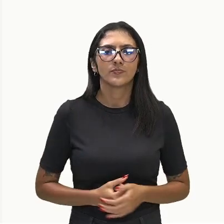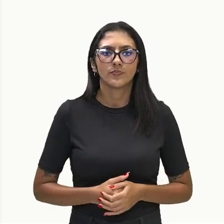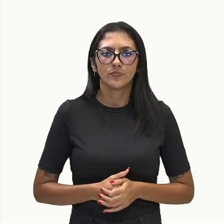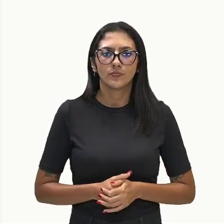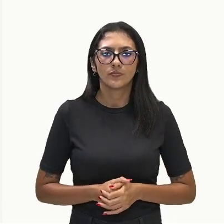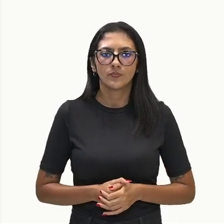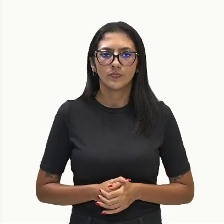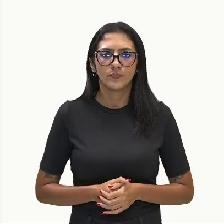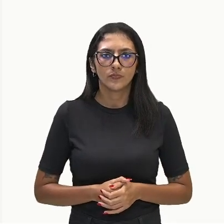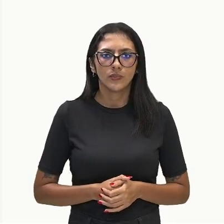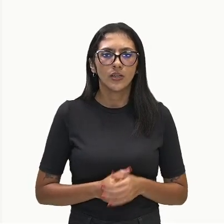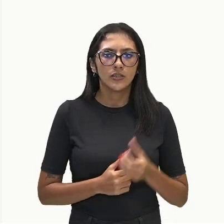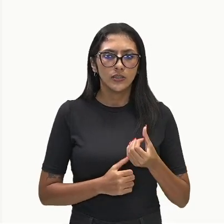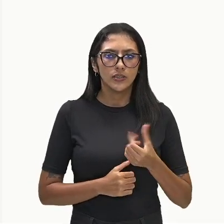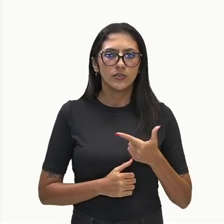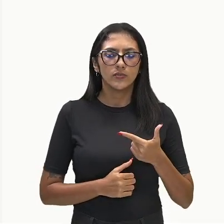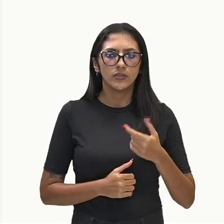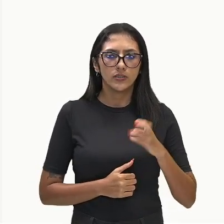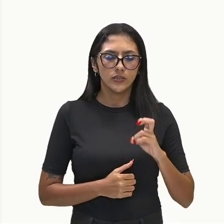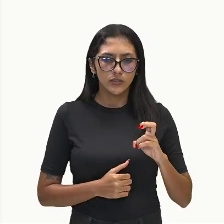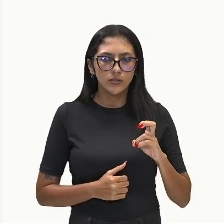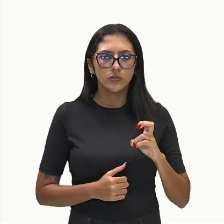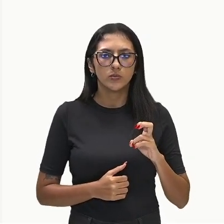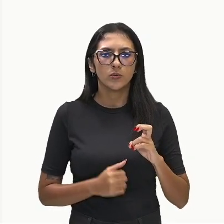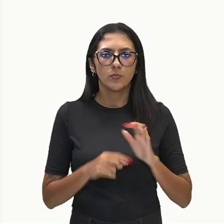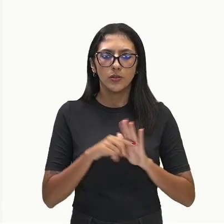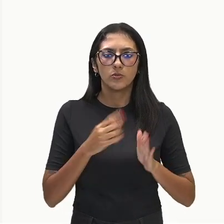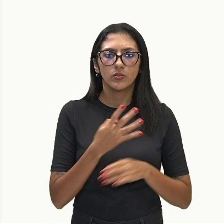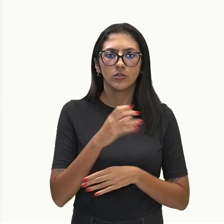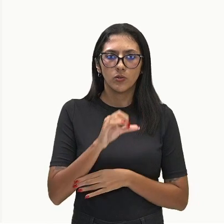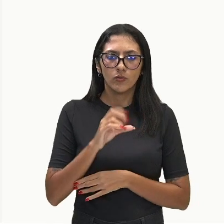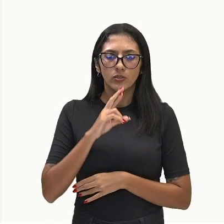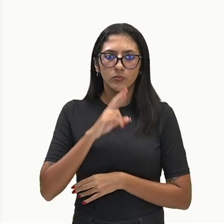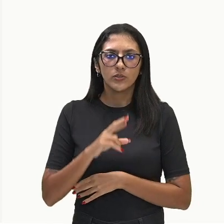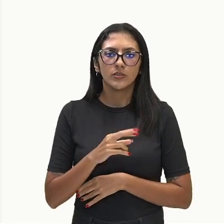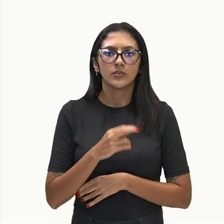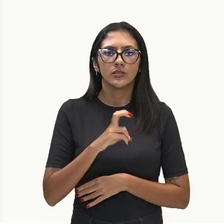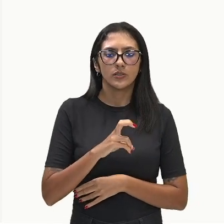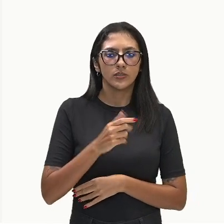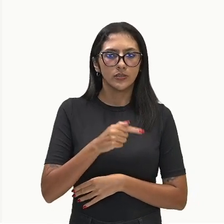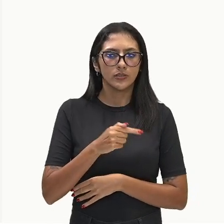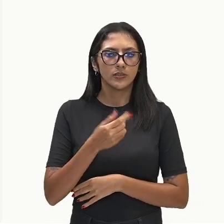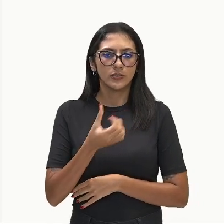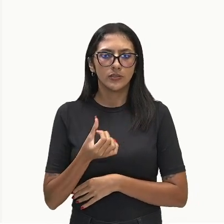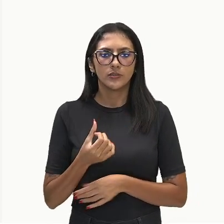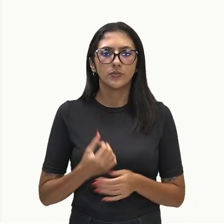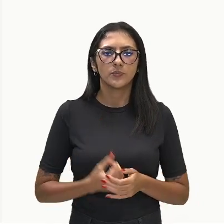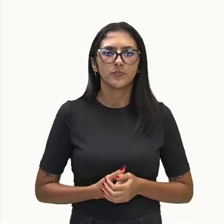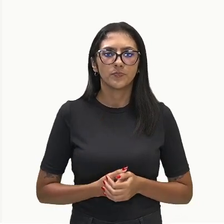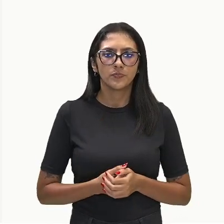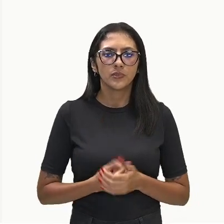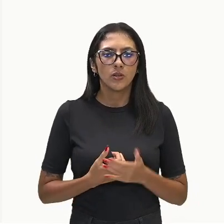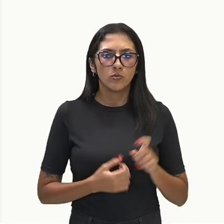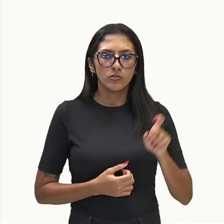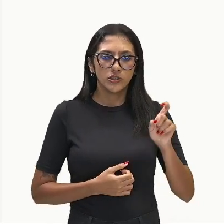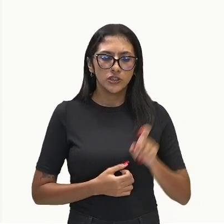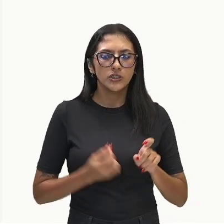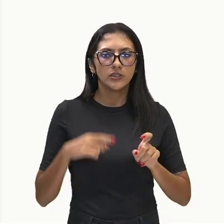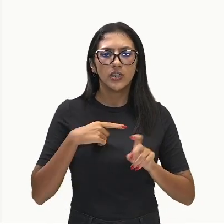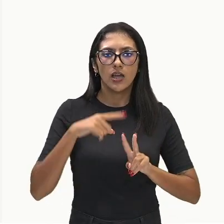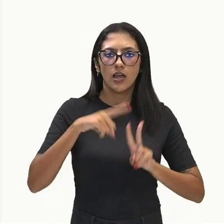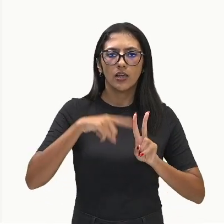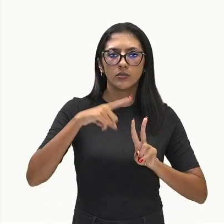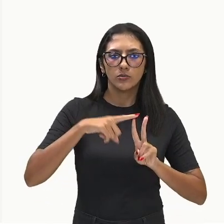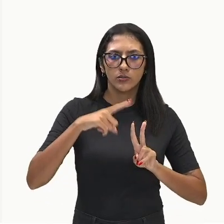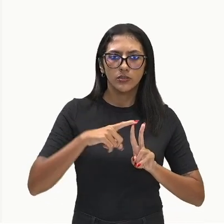625 menos 49 é 576. Então, x vai ser a raiz quadrada de 576, que